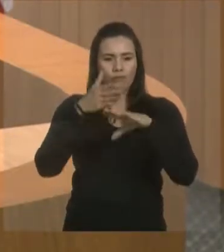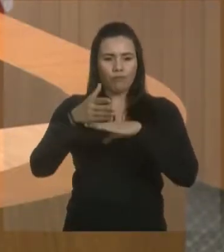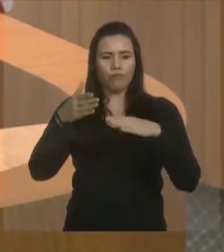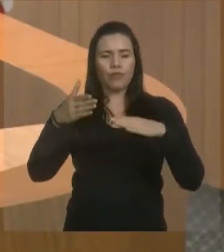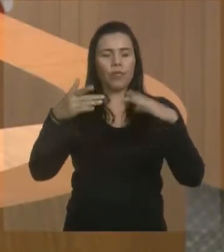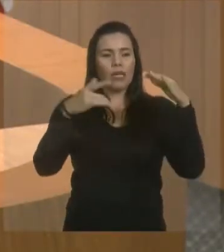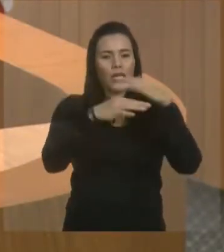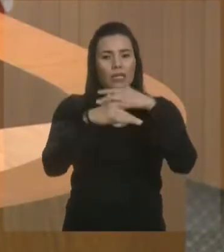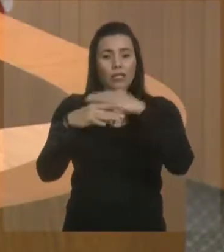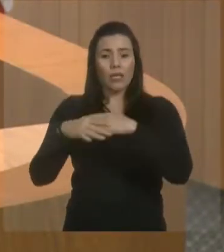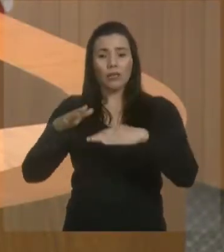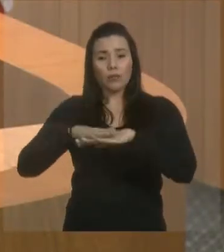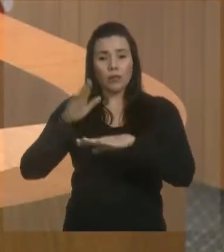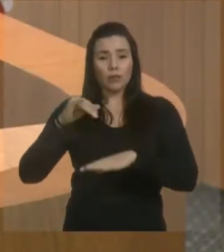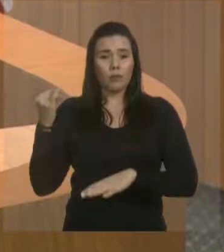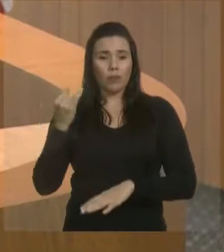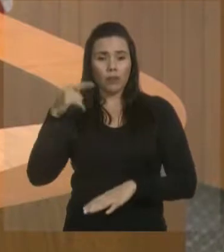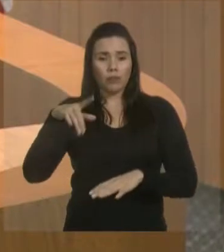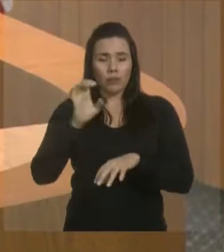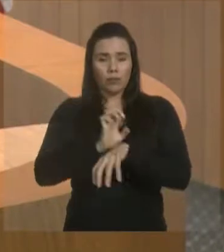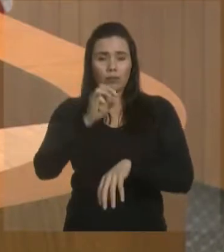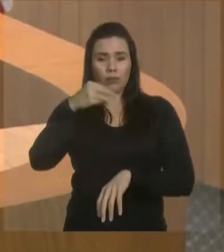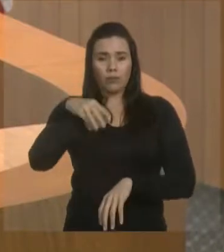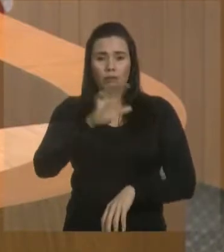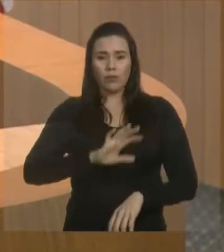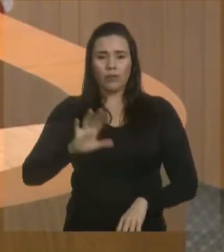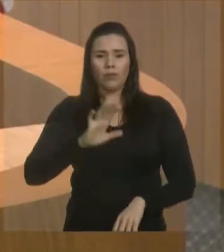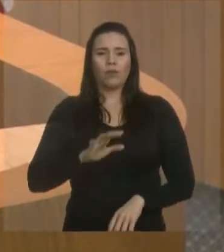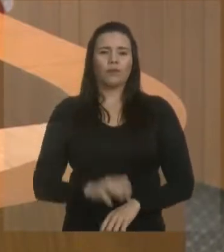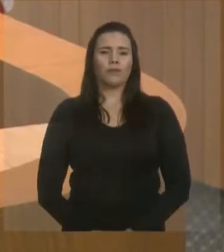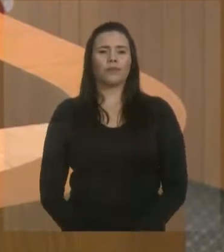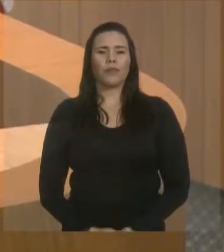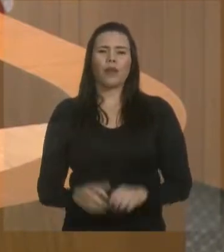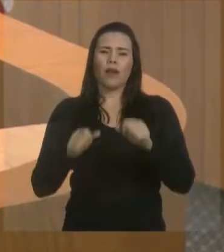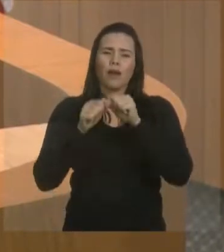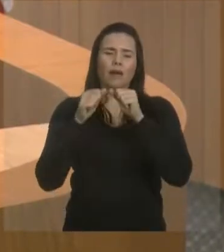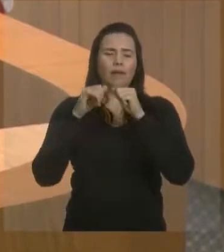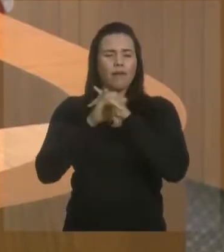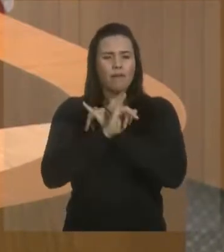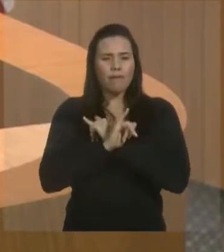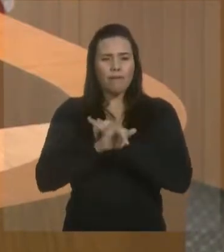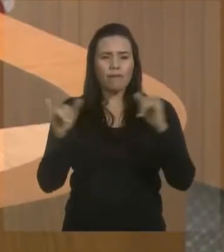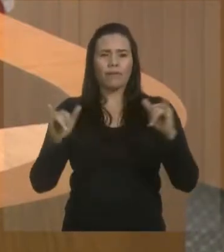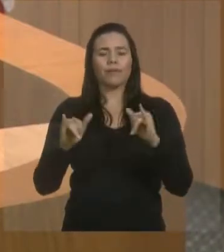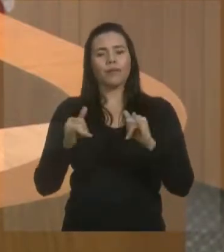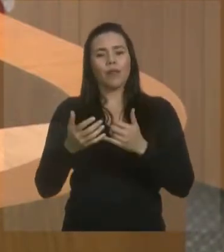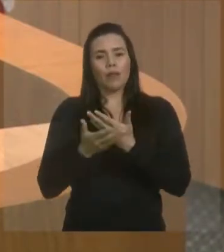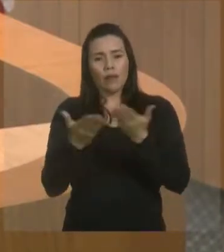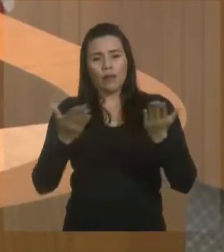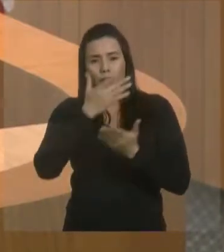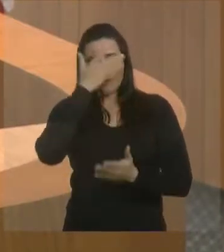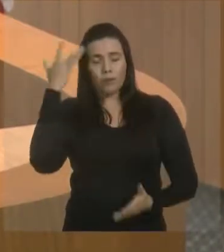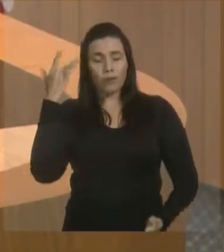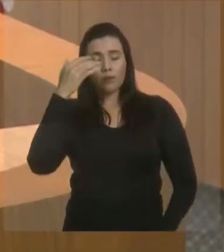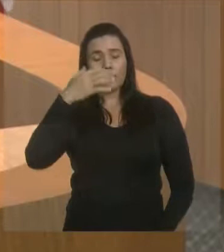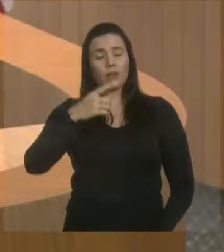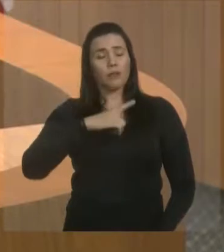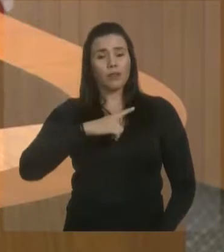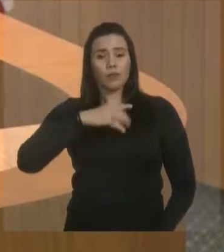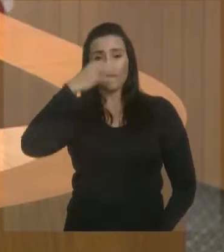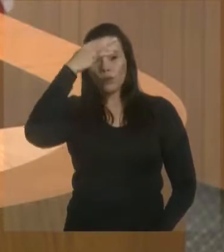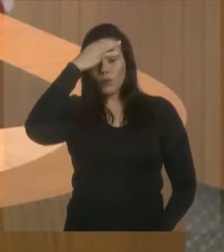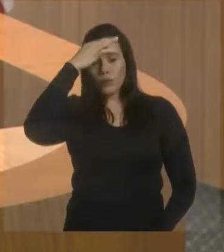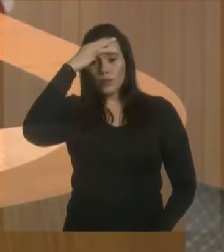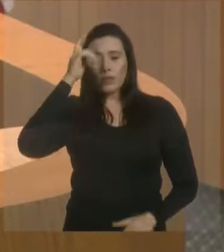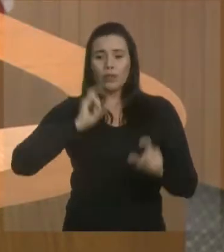as pessoas dessa grande necessidade que é o perigo da privatização do